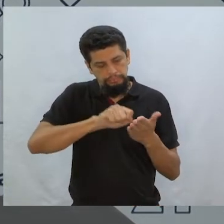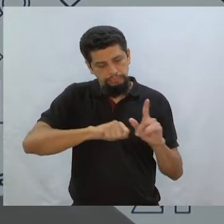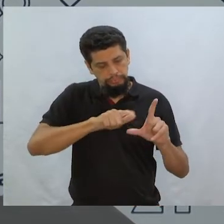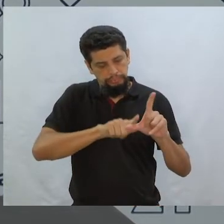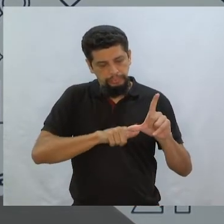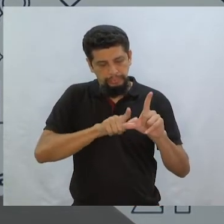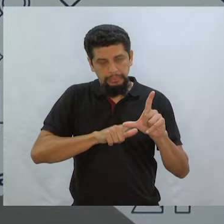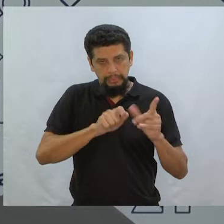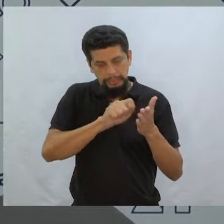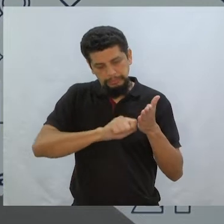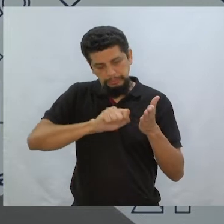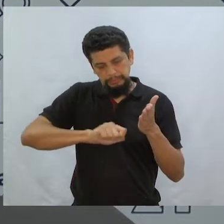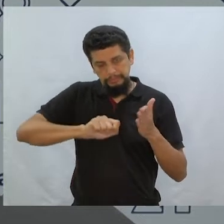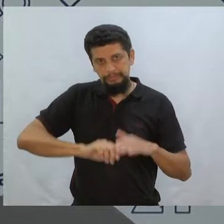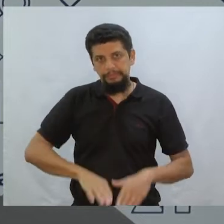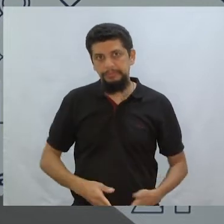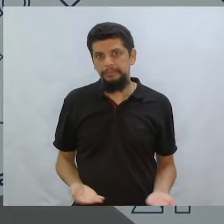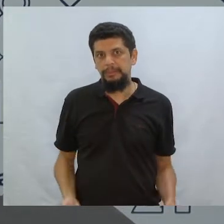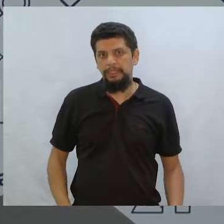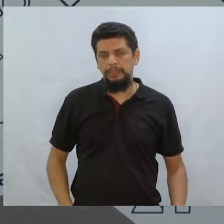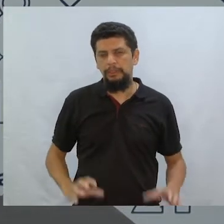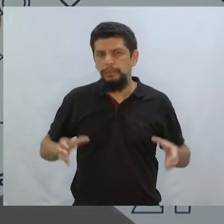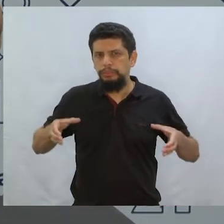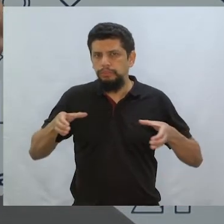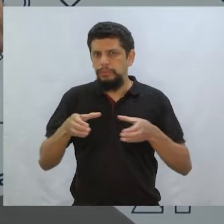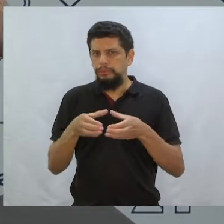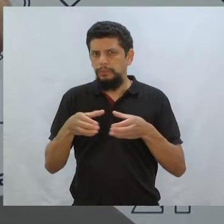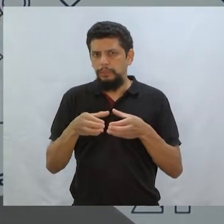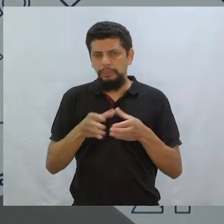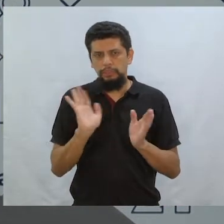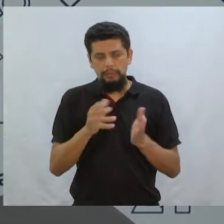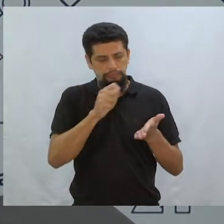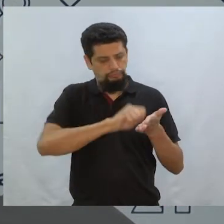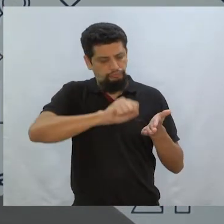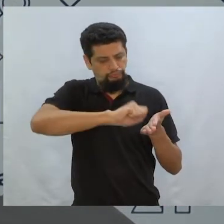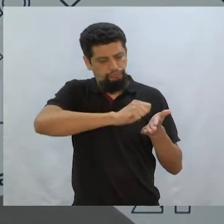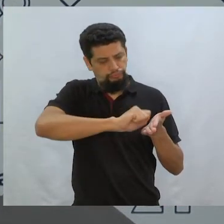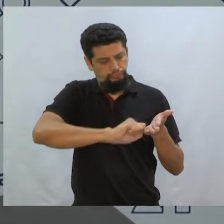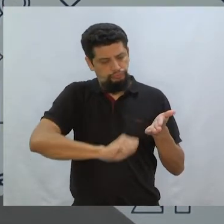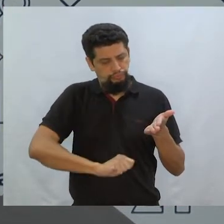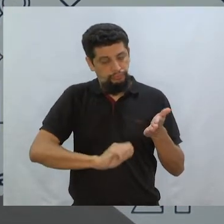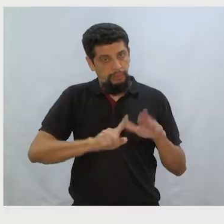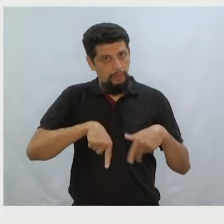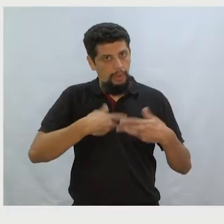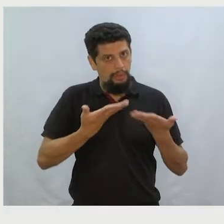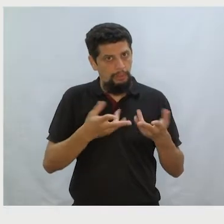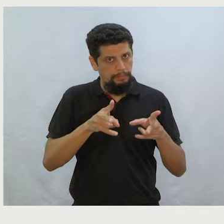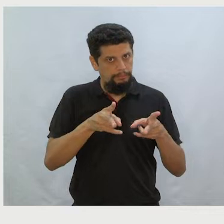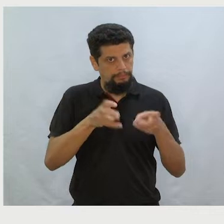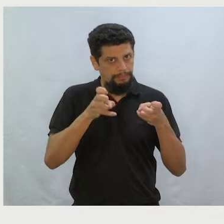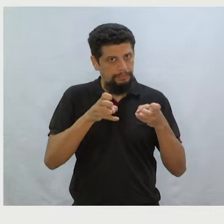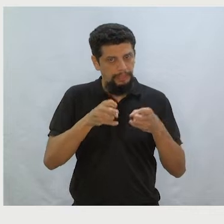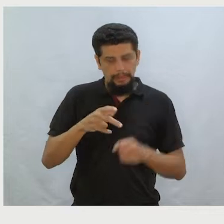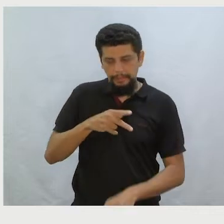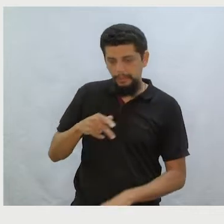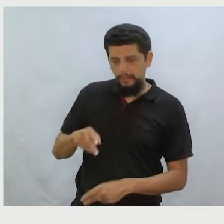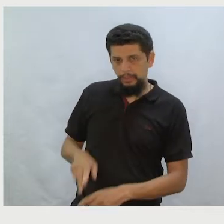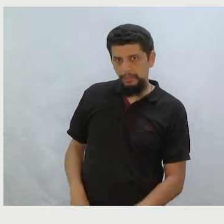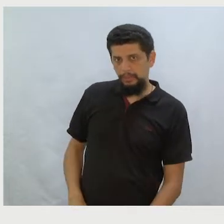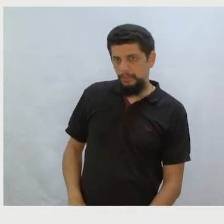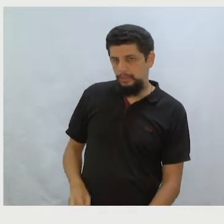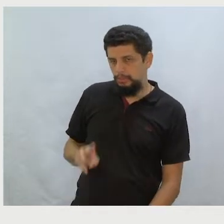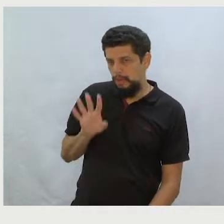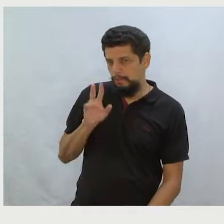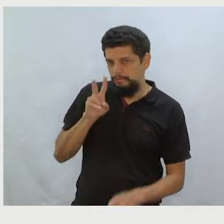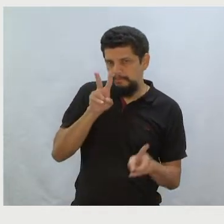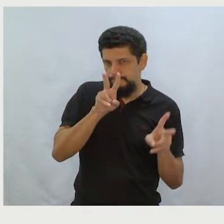a nossa caligrafia a turma inteira já estava escrevendo quando eu percebi que a professora estava